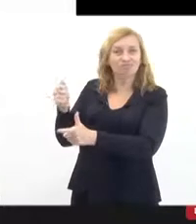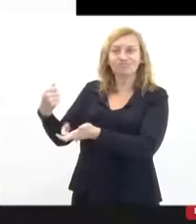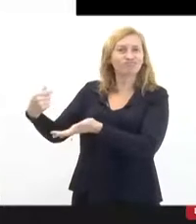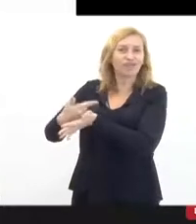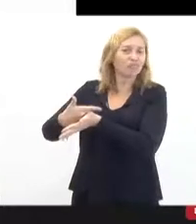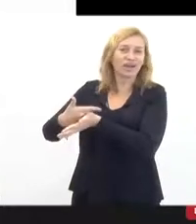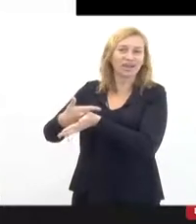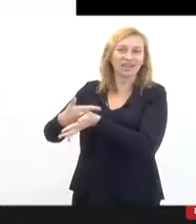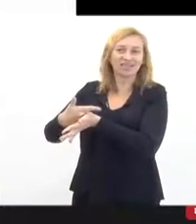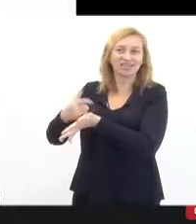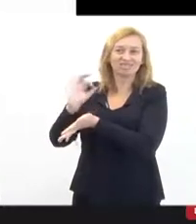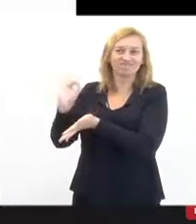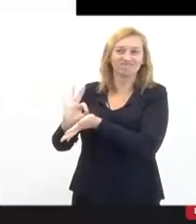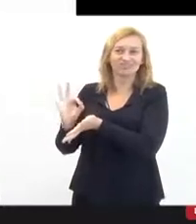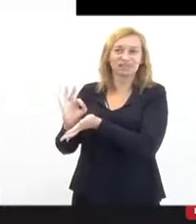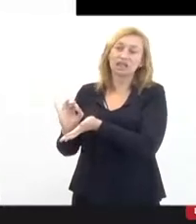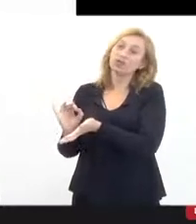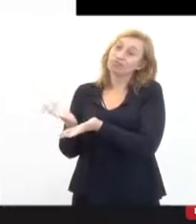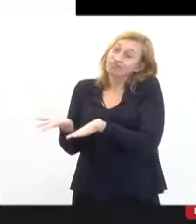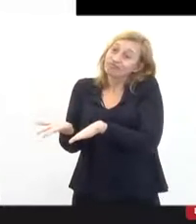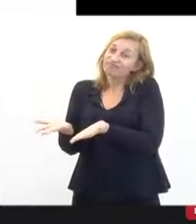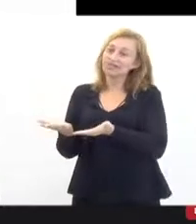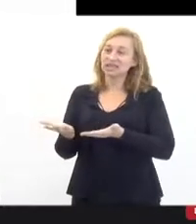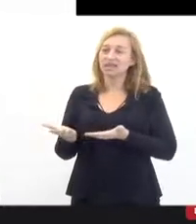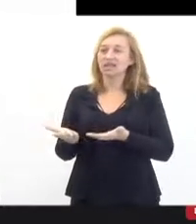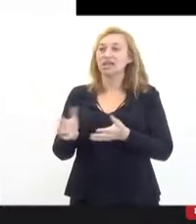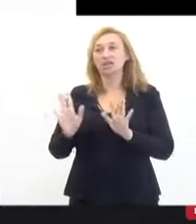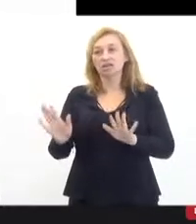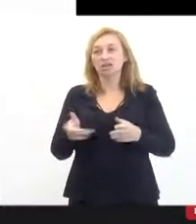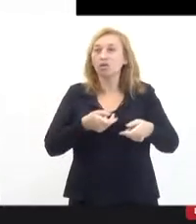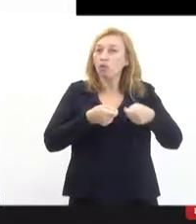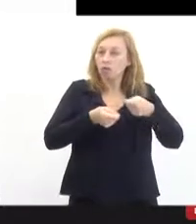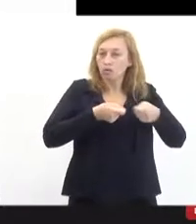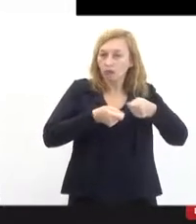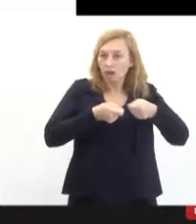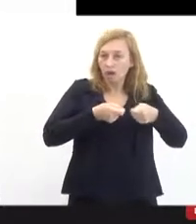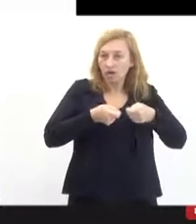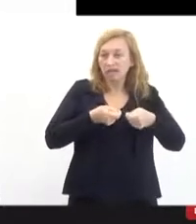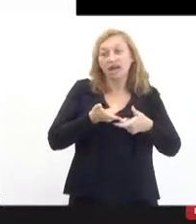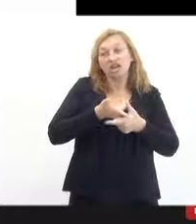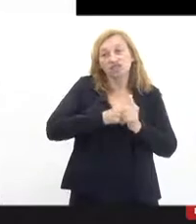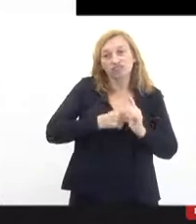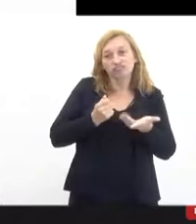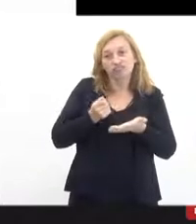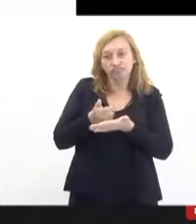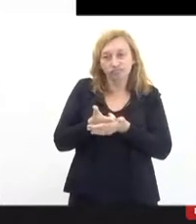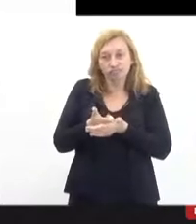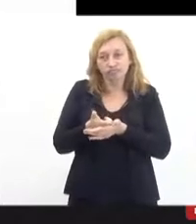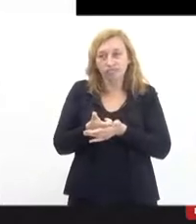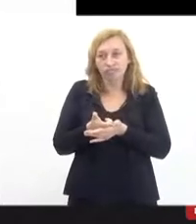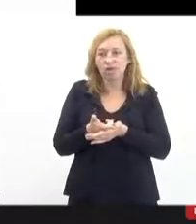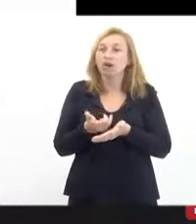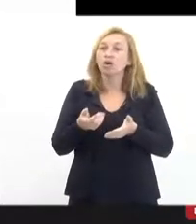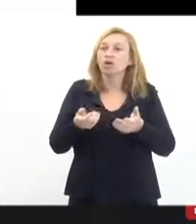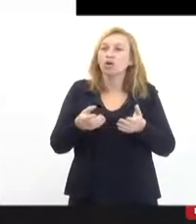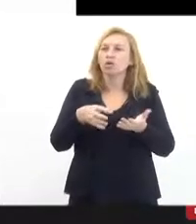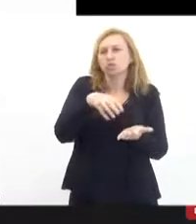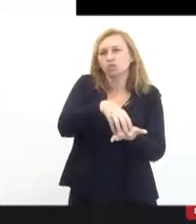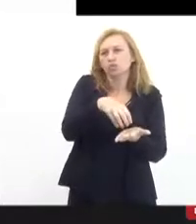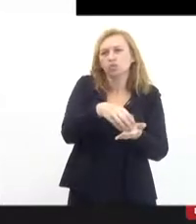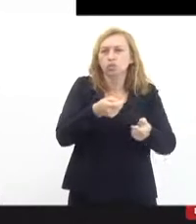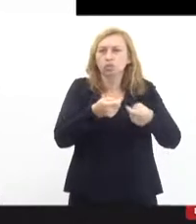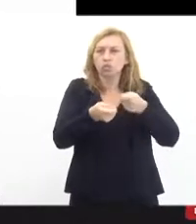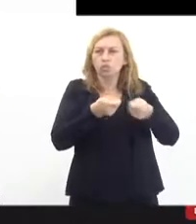crédito vai continuar lá na dívida ativa, sendo controlado, né? E o órgão responsável pela gestão da dívida ativa